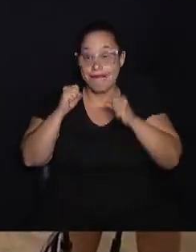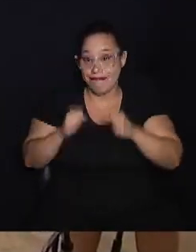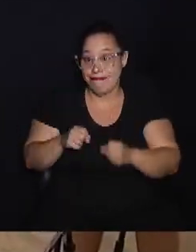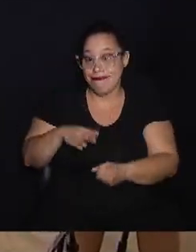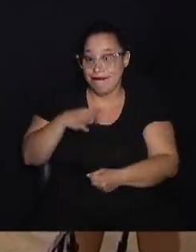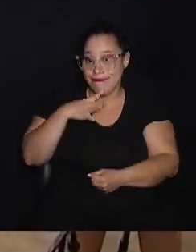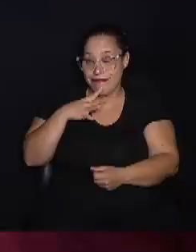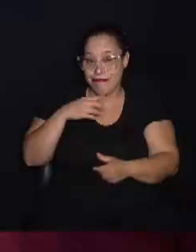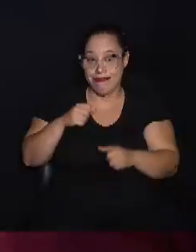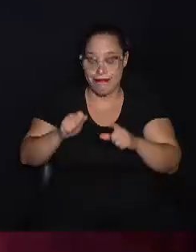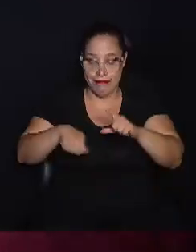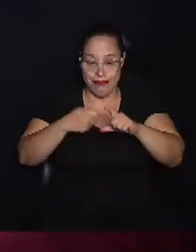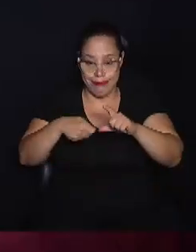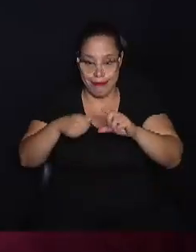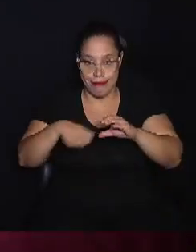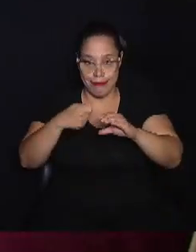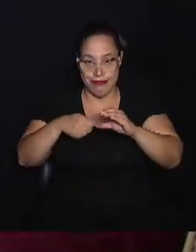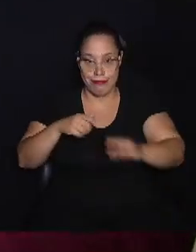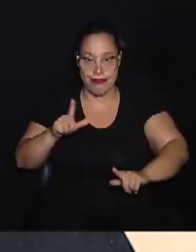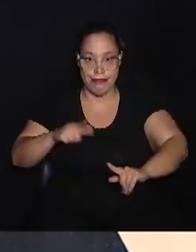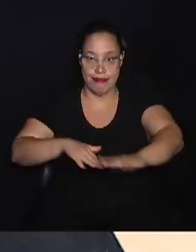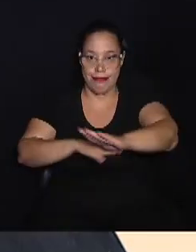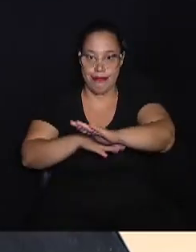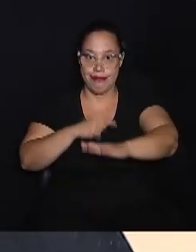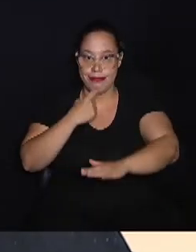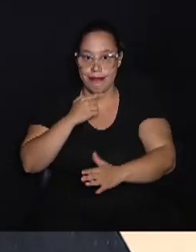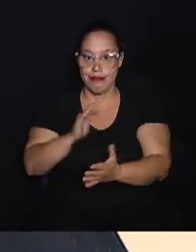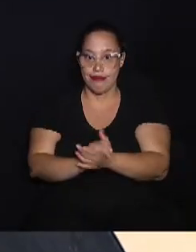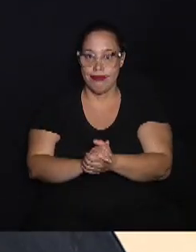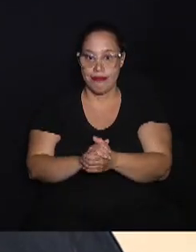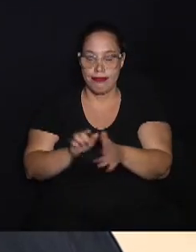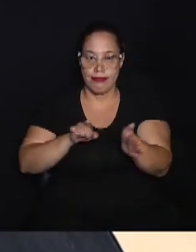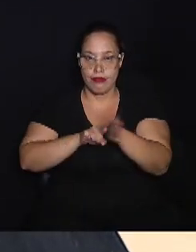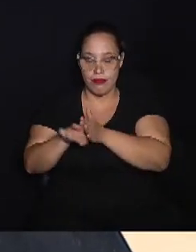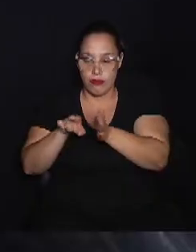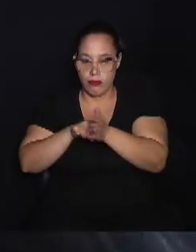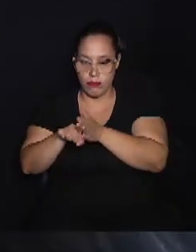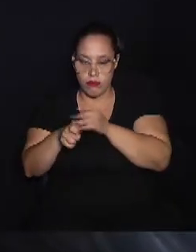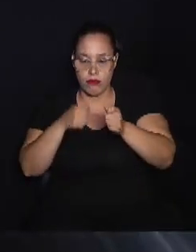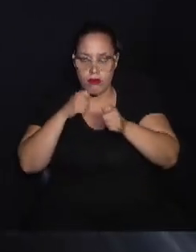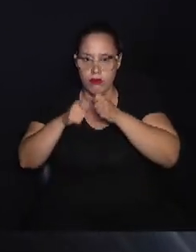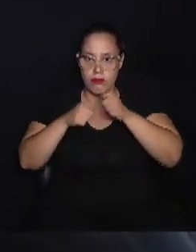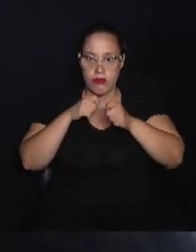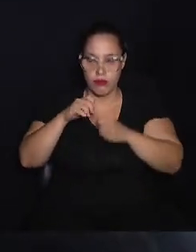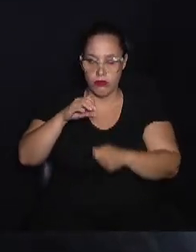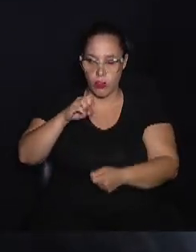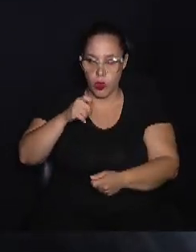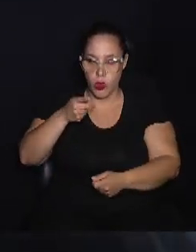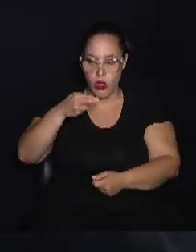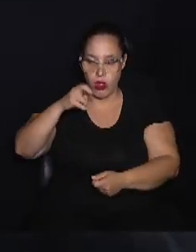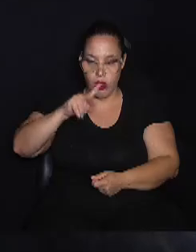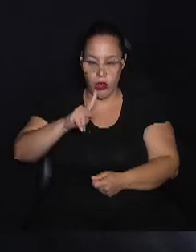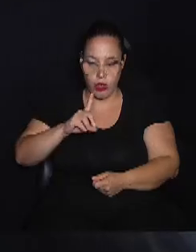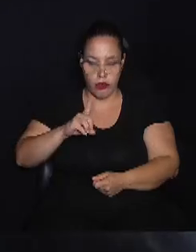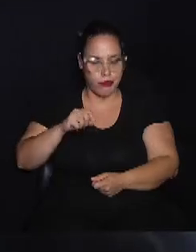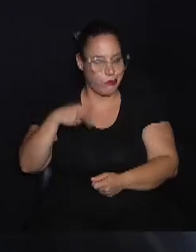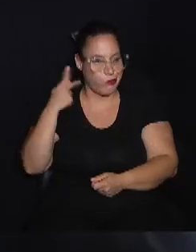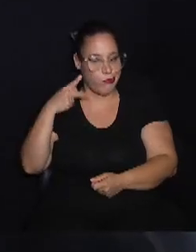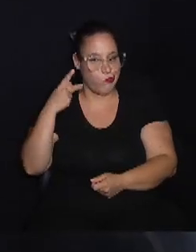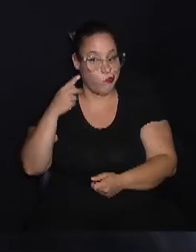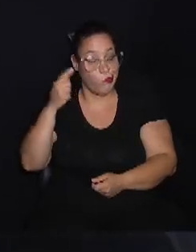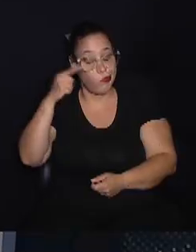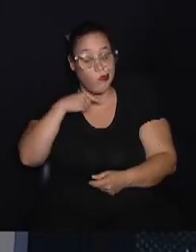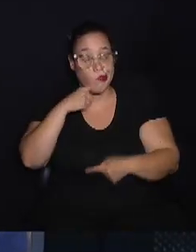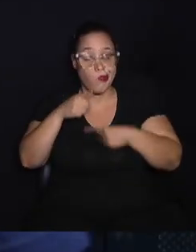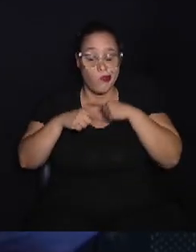conhecer o estúdio da TV Câmara Campinas questionado pela nossa reportagem o hendrick não teve dúvidas sobre qual